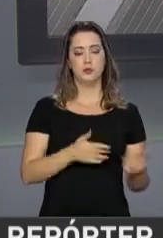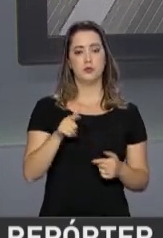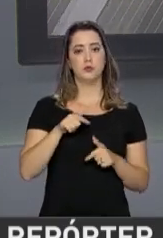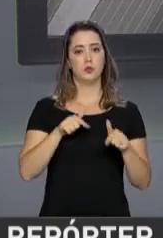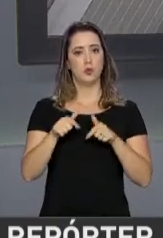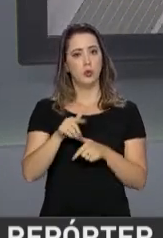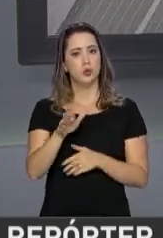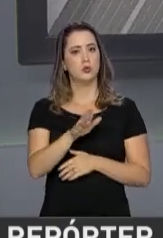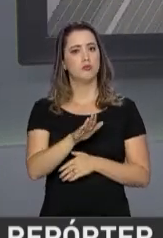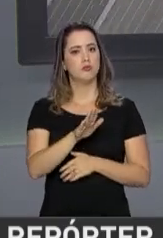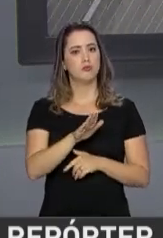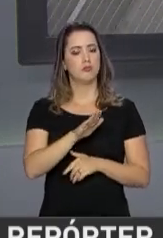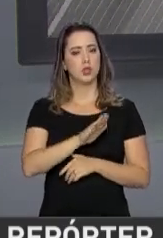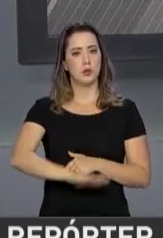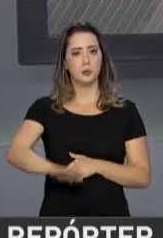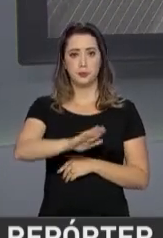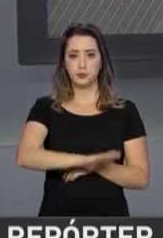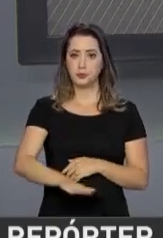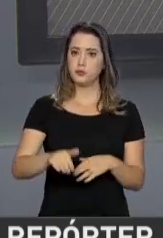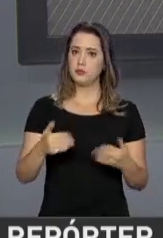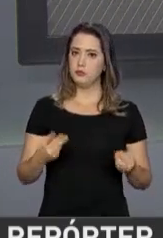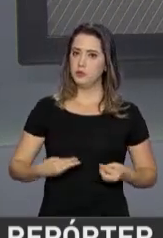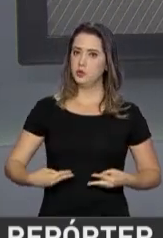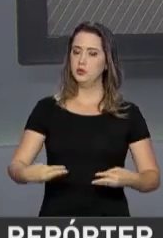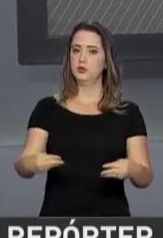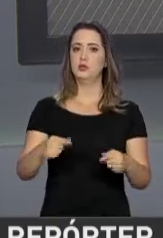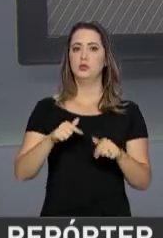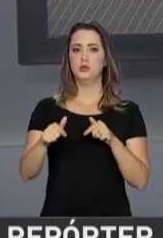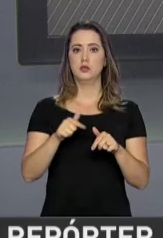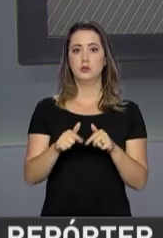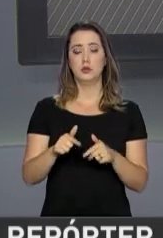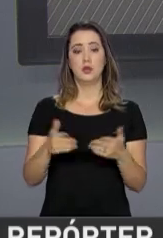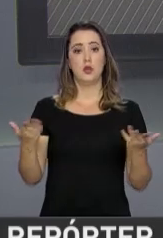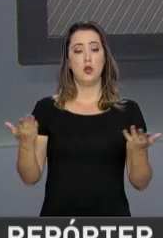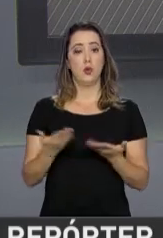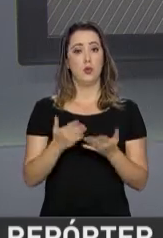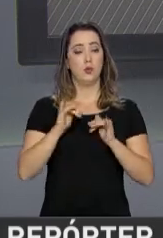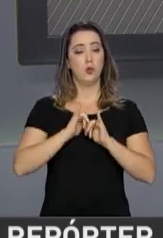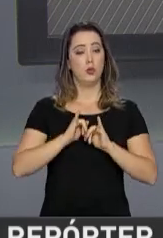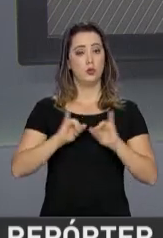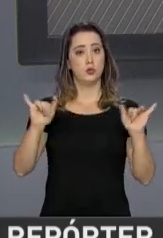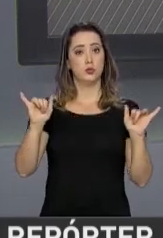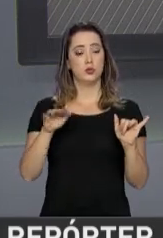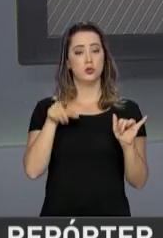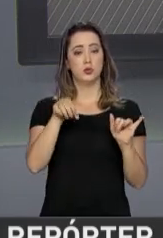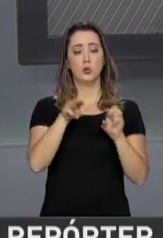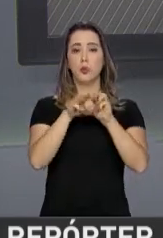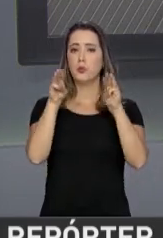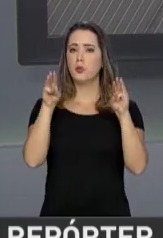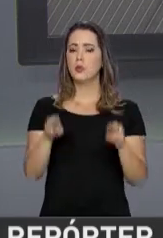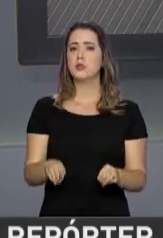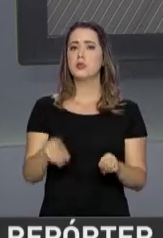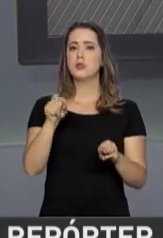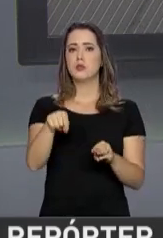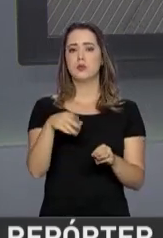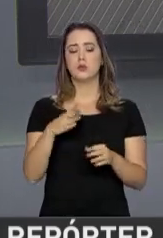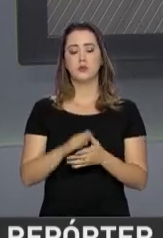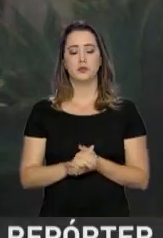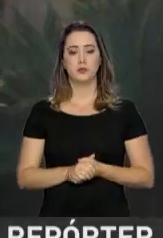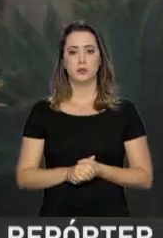infantil o ministério do trabalho lançou hoje no museu do amanhã no rio de janeiro uma campanha nacional sobre o